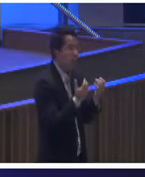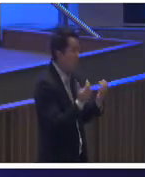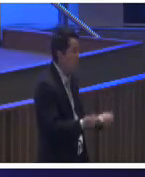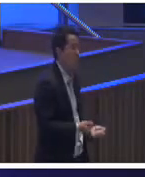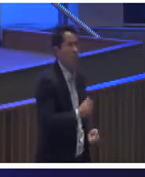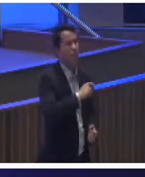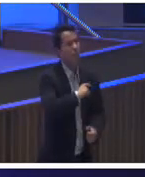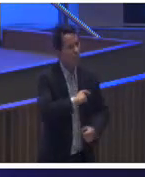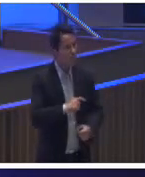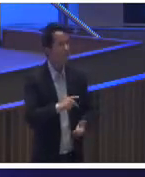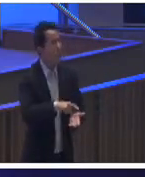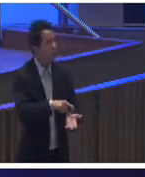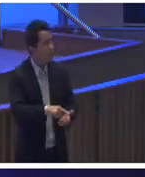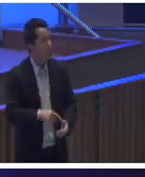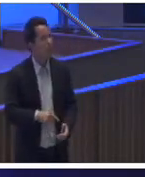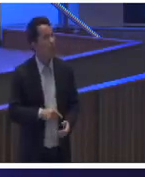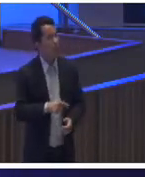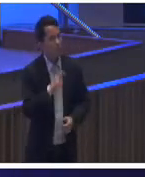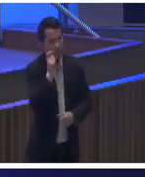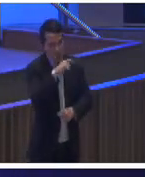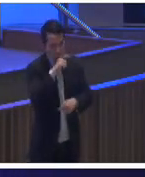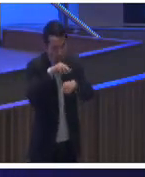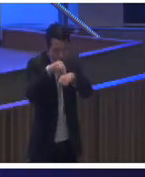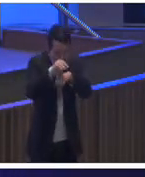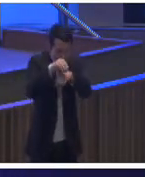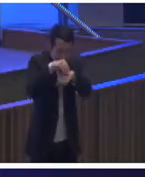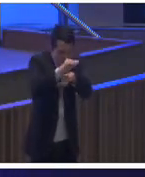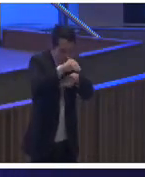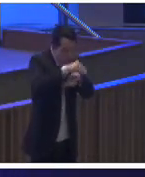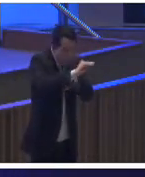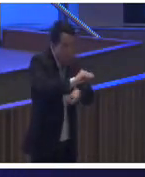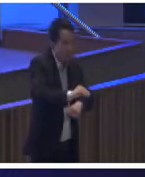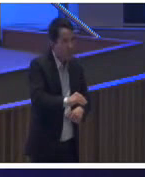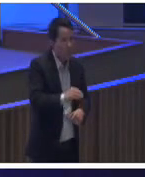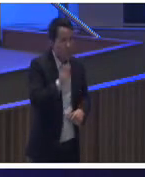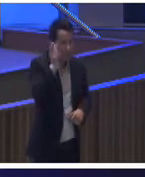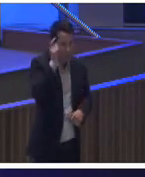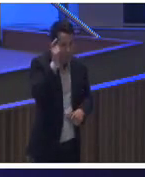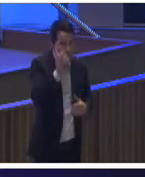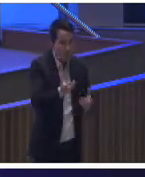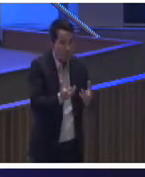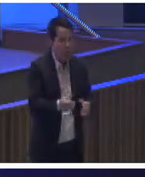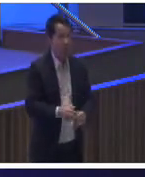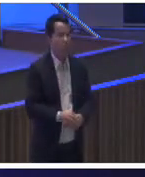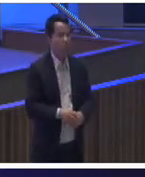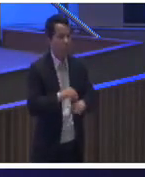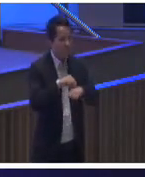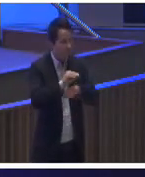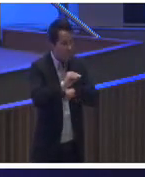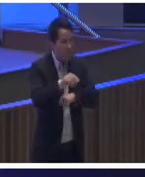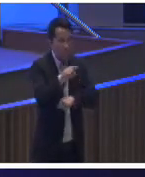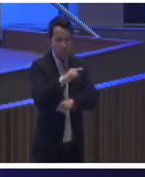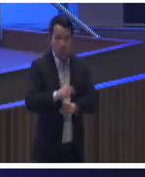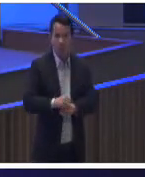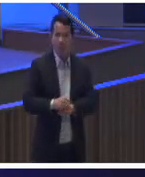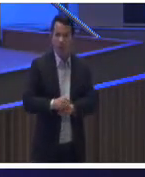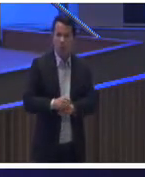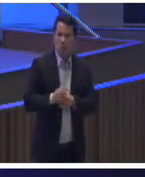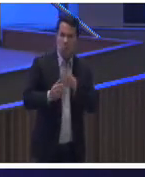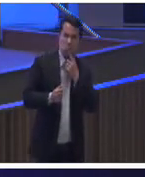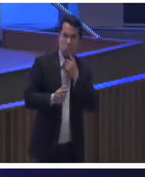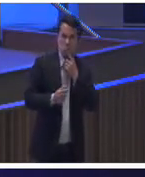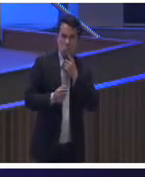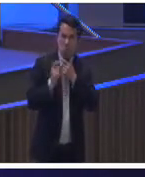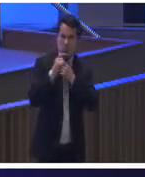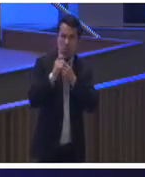dela, dessas mentiras que ele tenta mostrar que é verdade. E a Bíblia diz que quando a gente usa